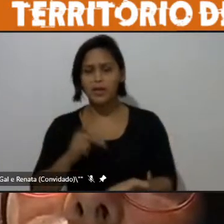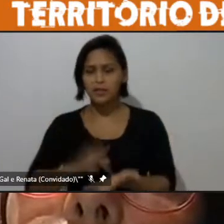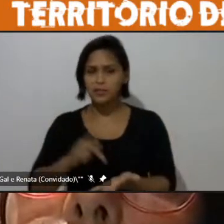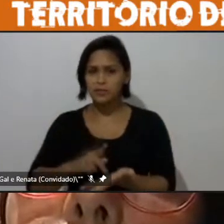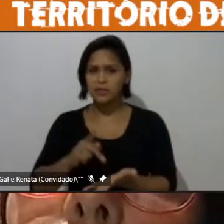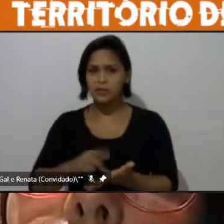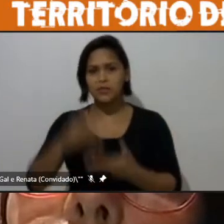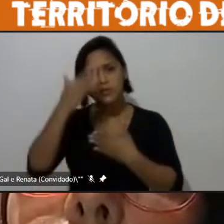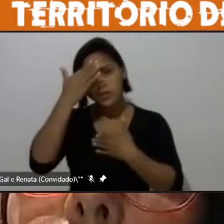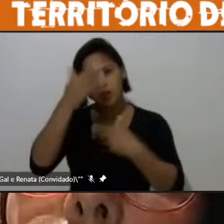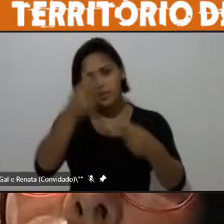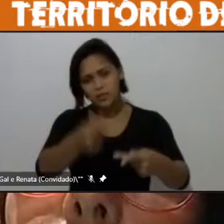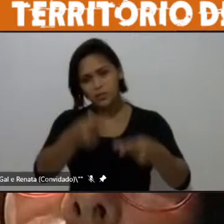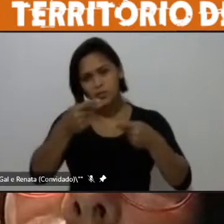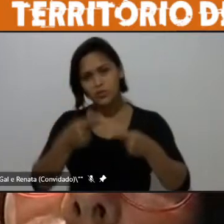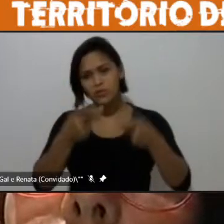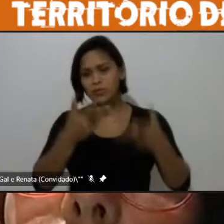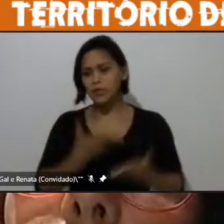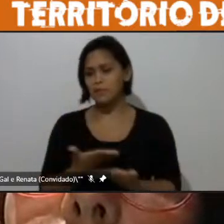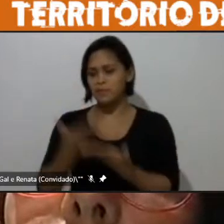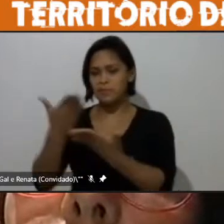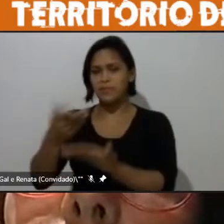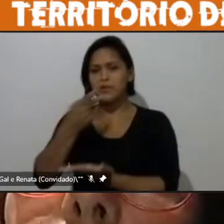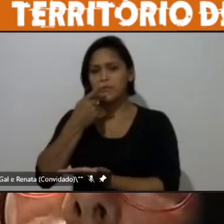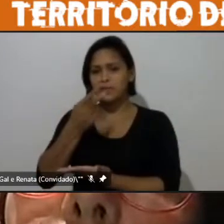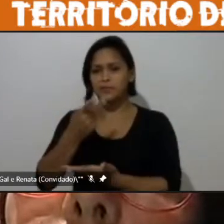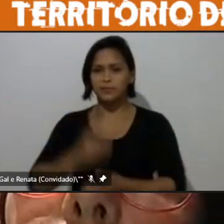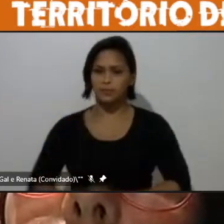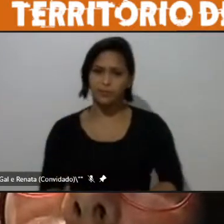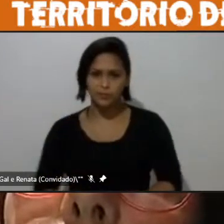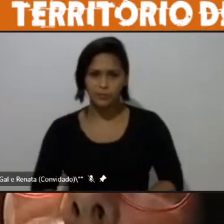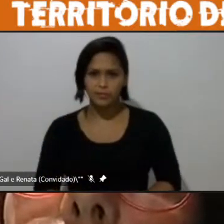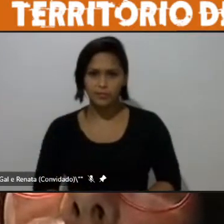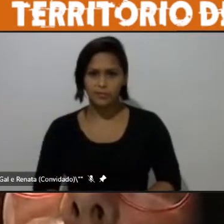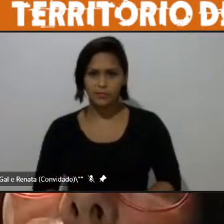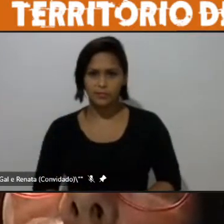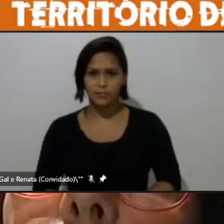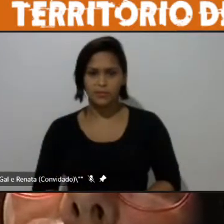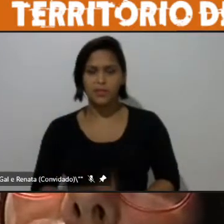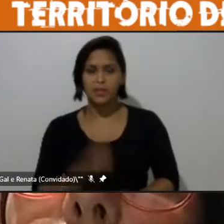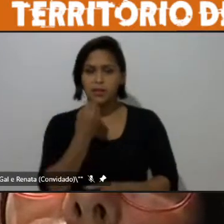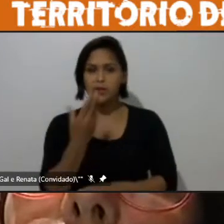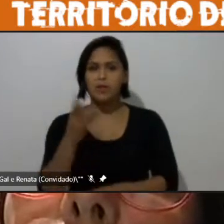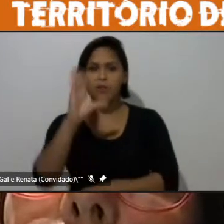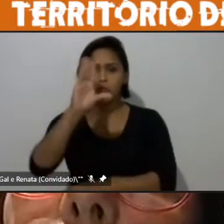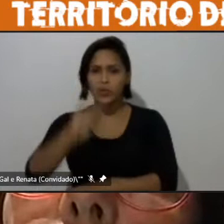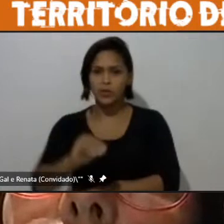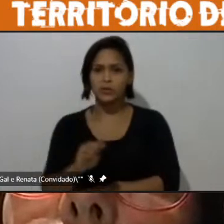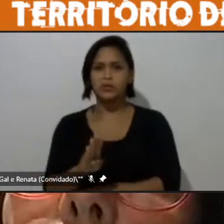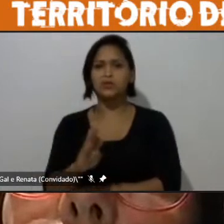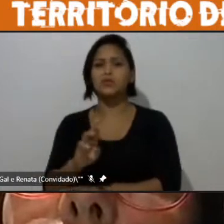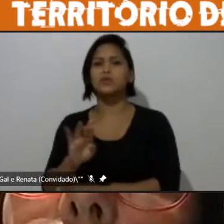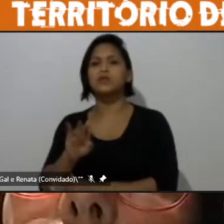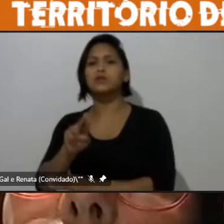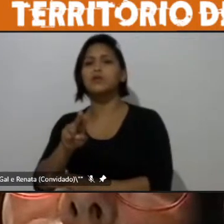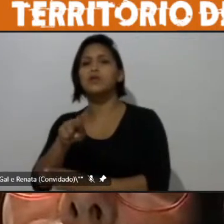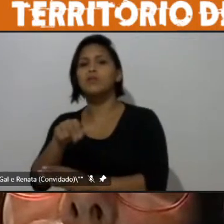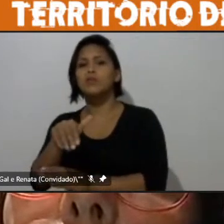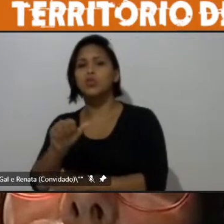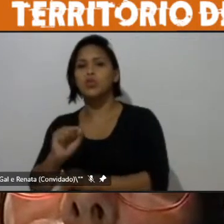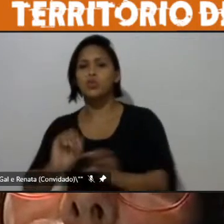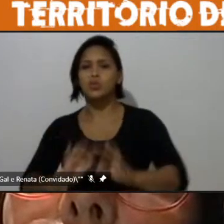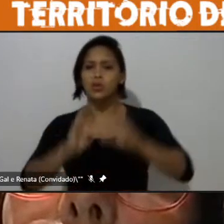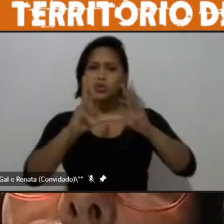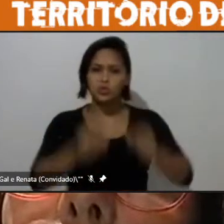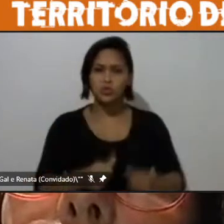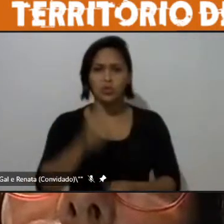Agradeço pelo convite e já te passo desde já a palavra. Ah, boa noite, Bruno. Boa noite a todos,